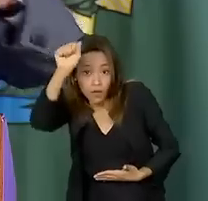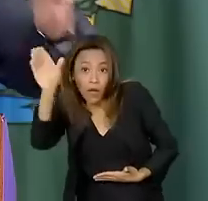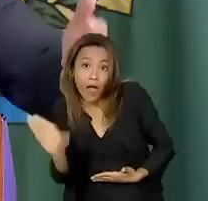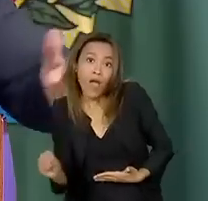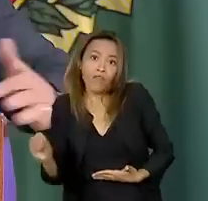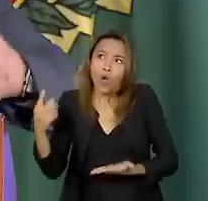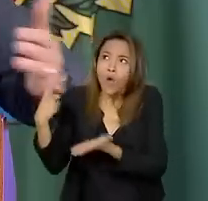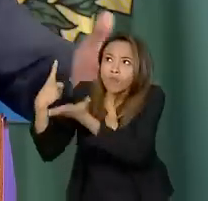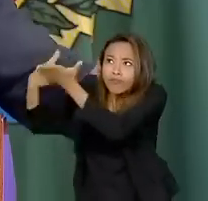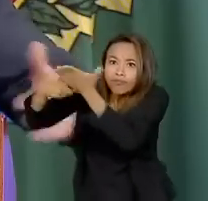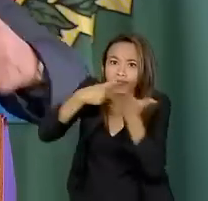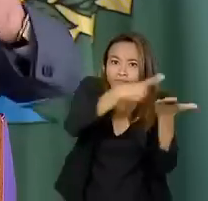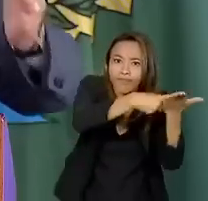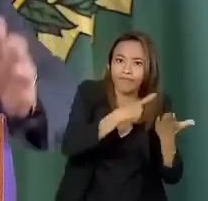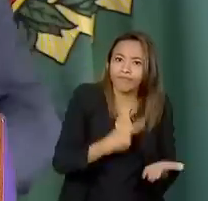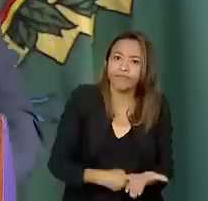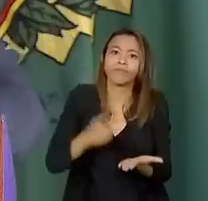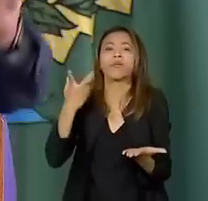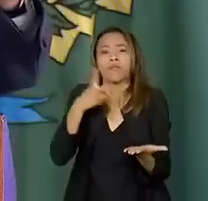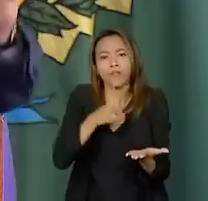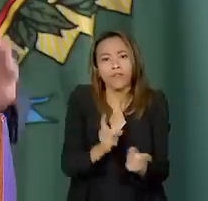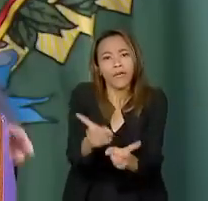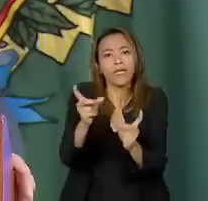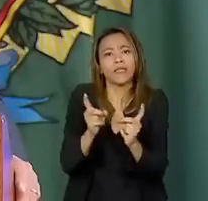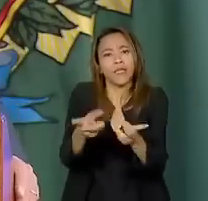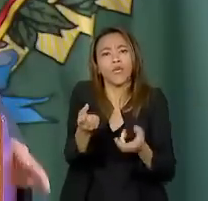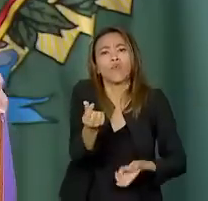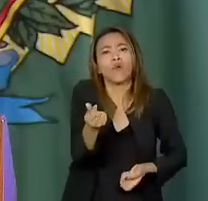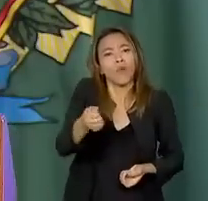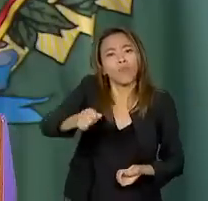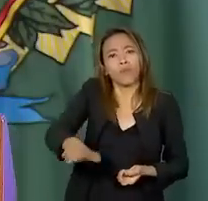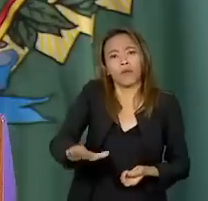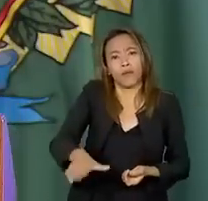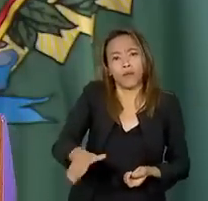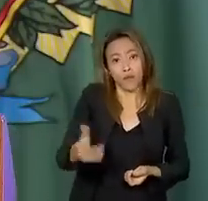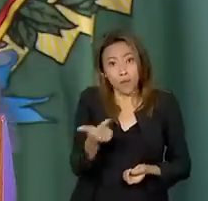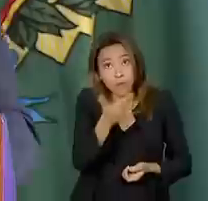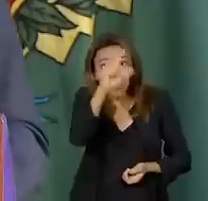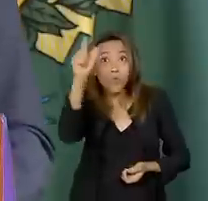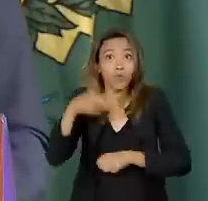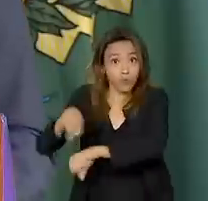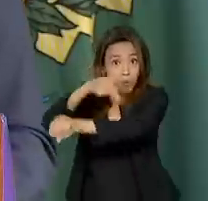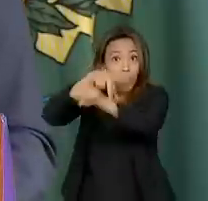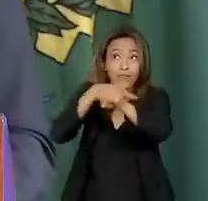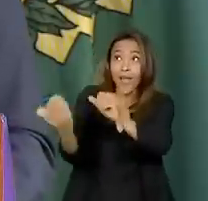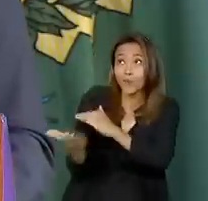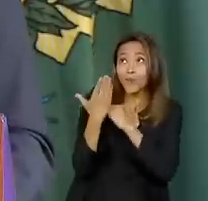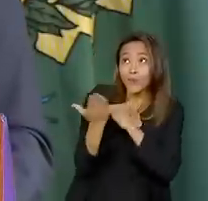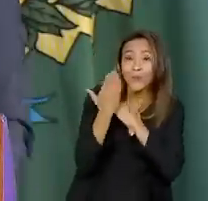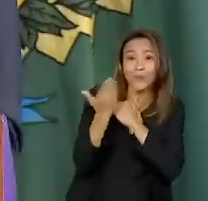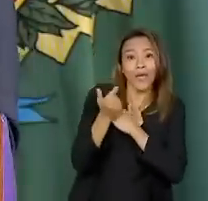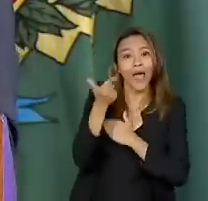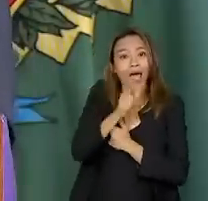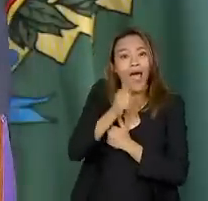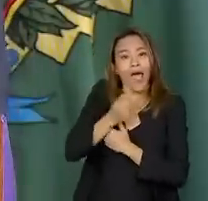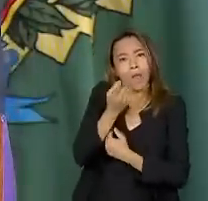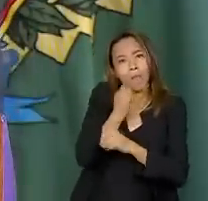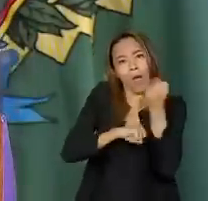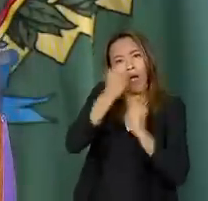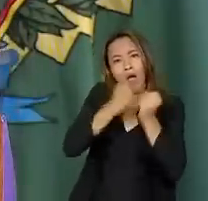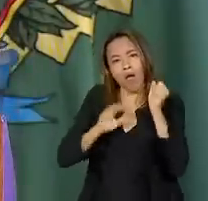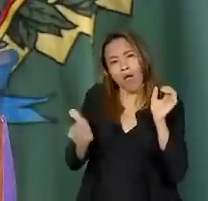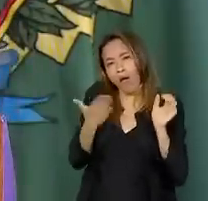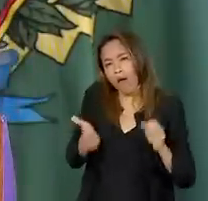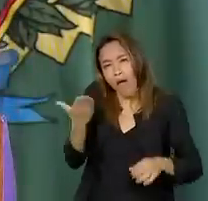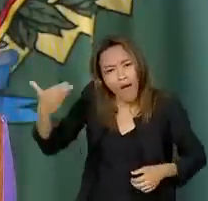pode repartir vendendo isso a preços acessíveis para os países que ajudaram a gente a produzir. É esse país